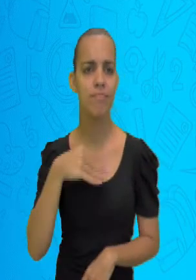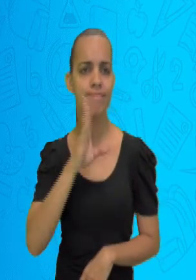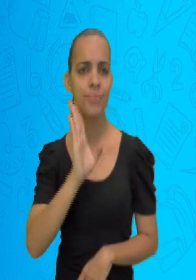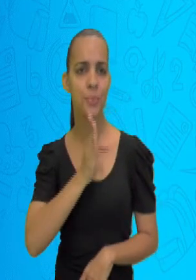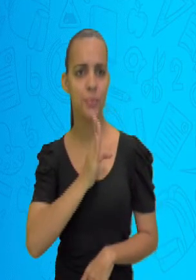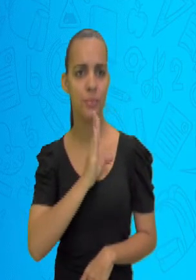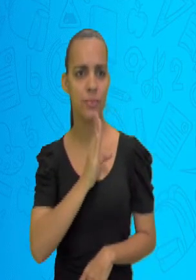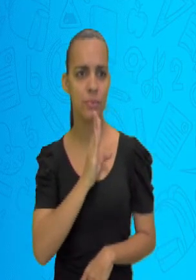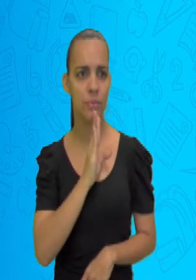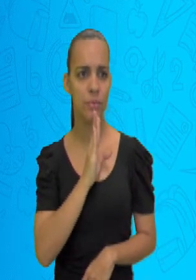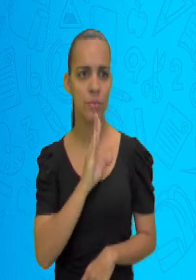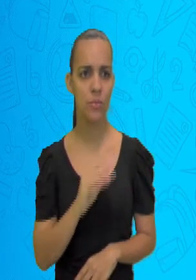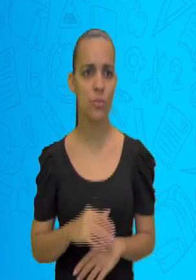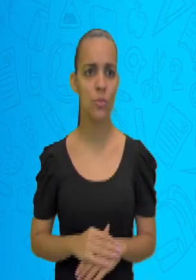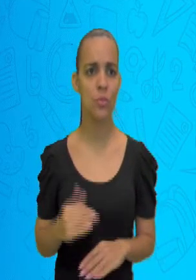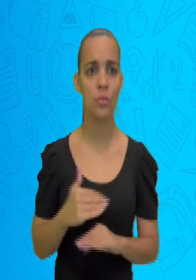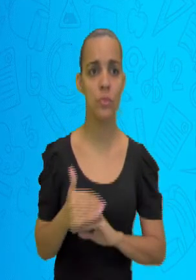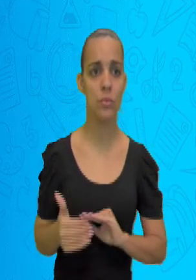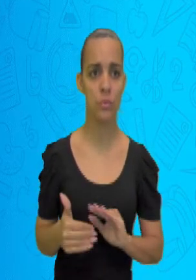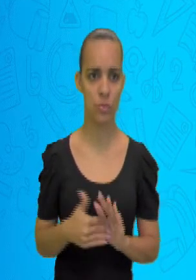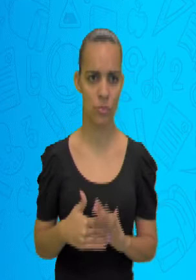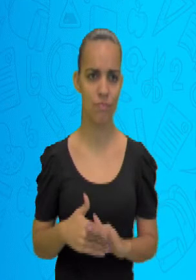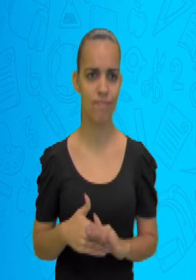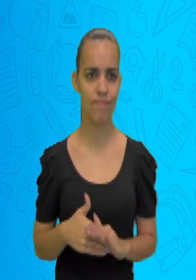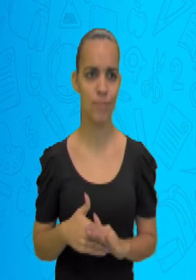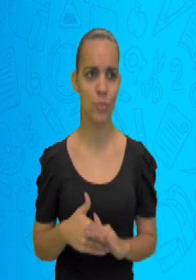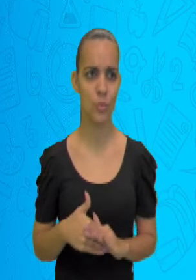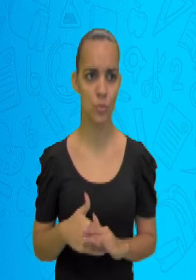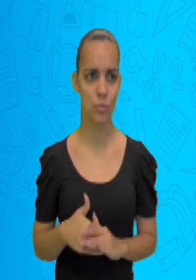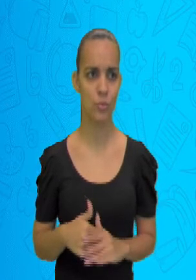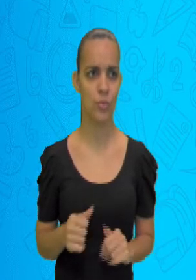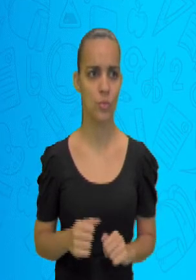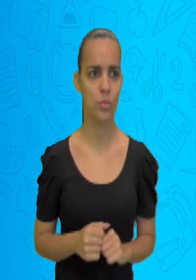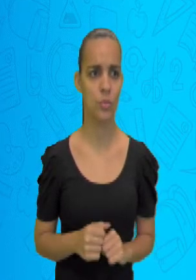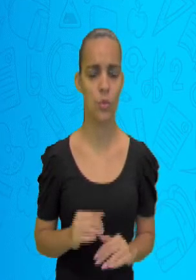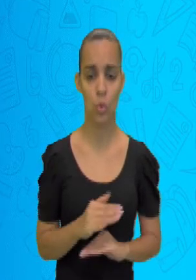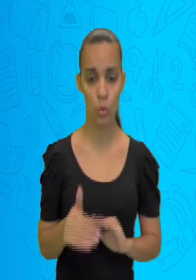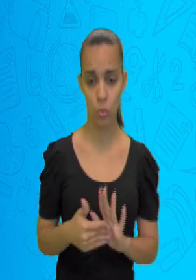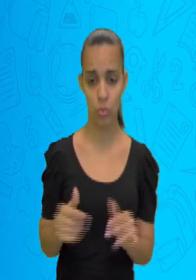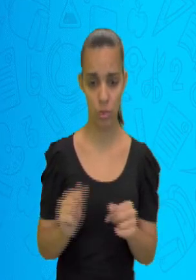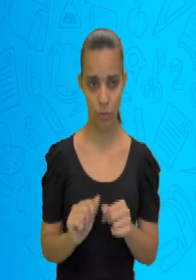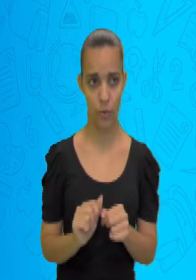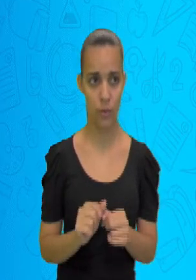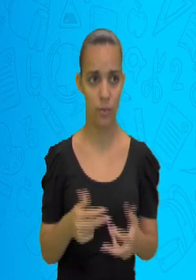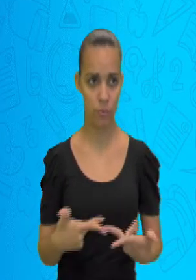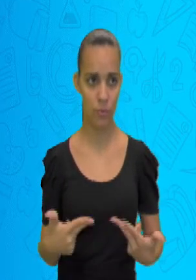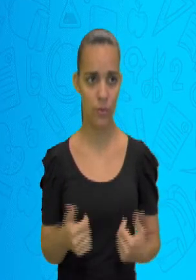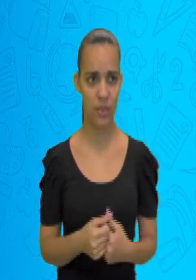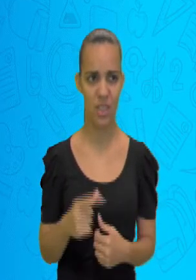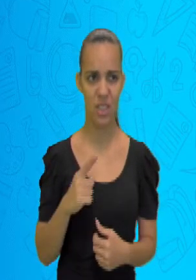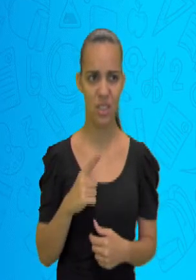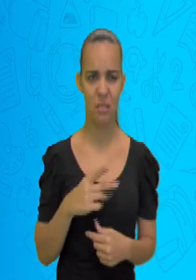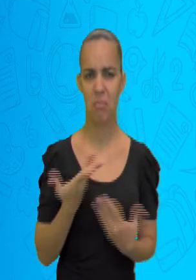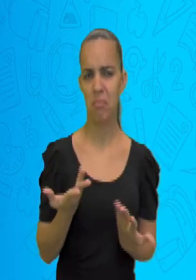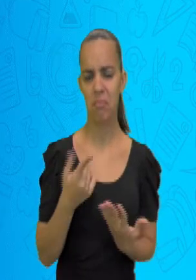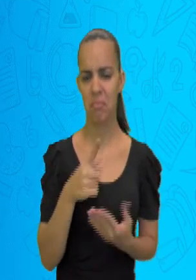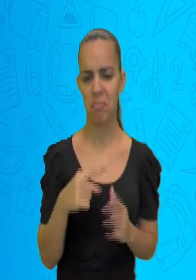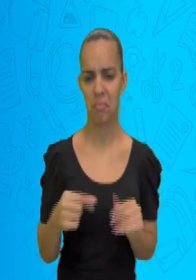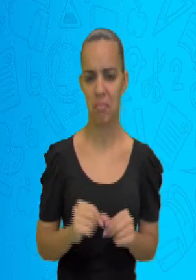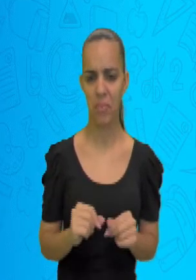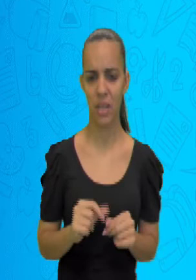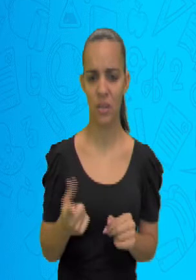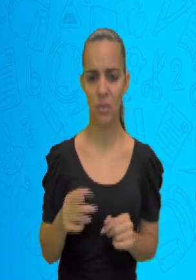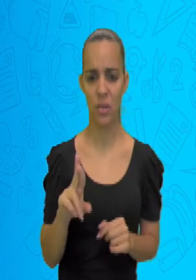reconhecendo para que foram produzidos. Para que eles foram produzidos? Nesse caso é a receita. Para que a receita foi